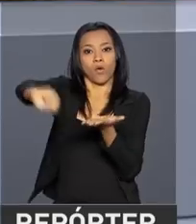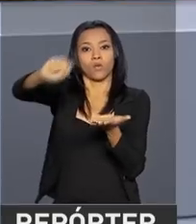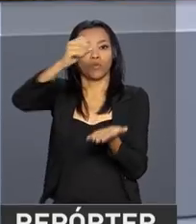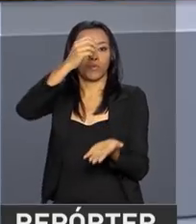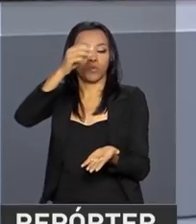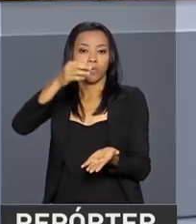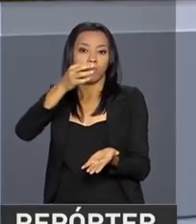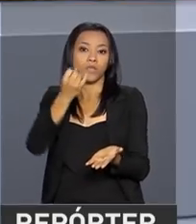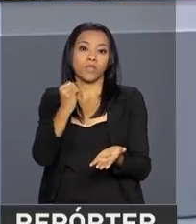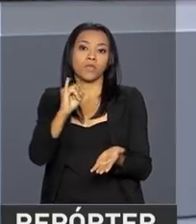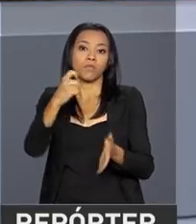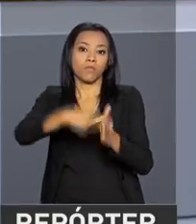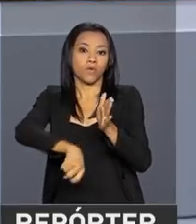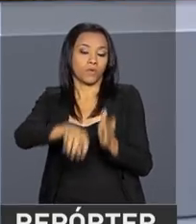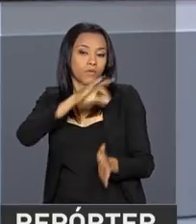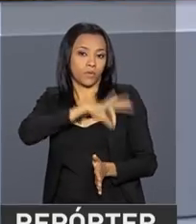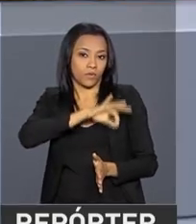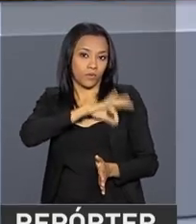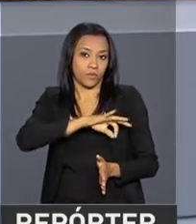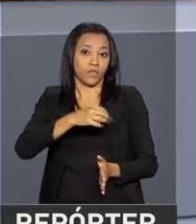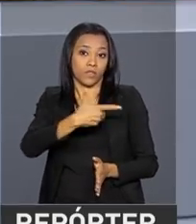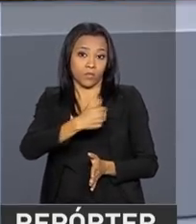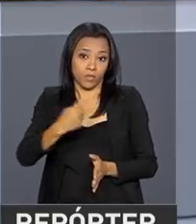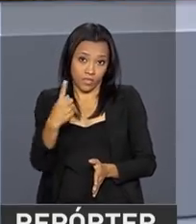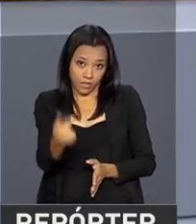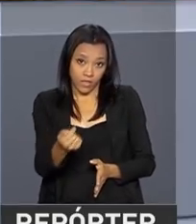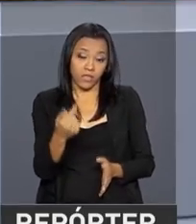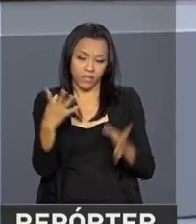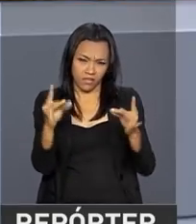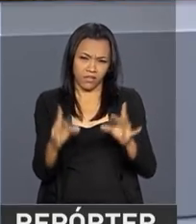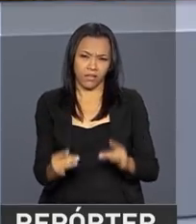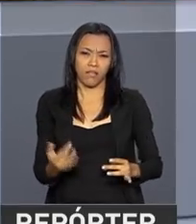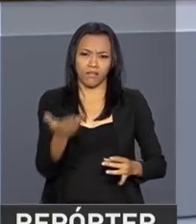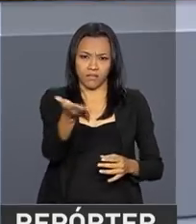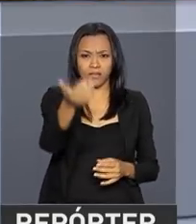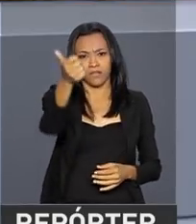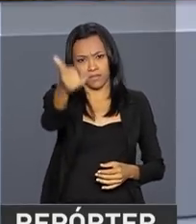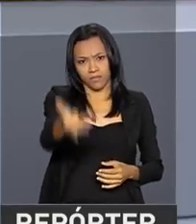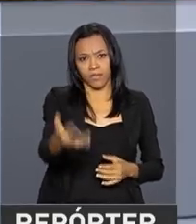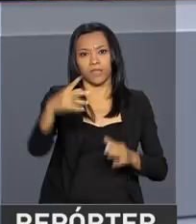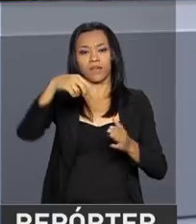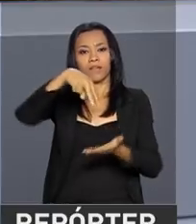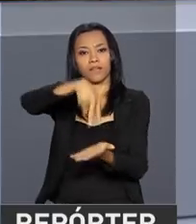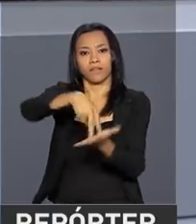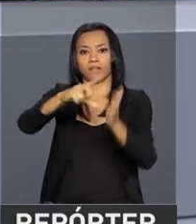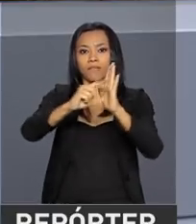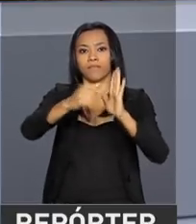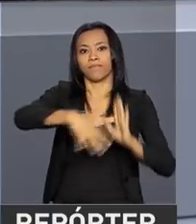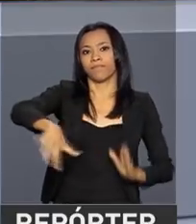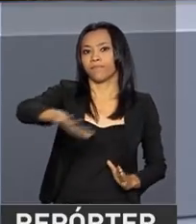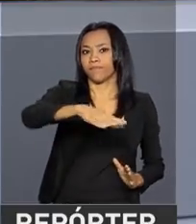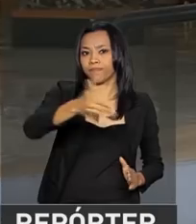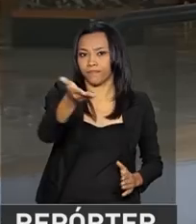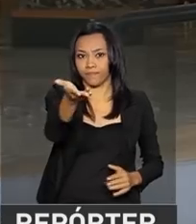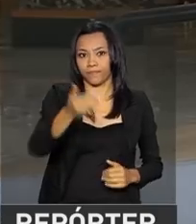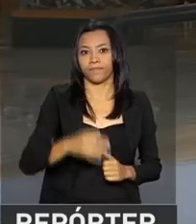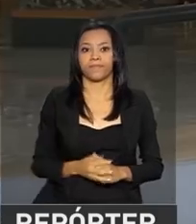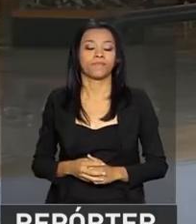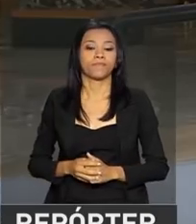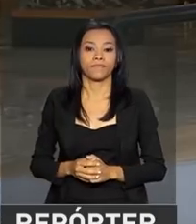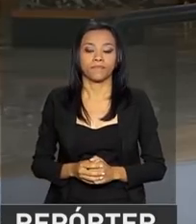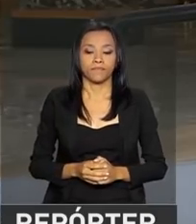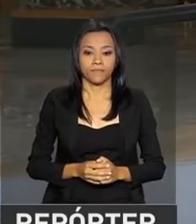2007 vamos saber os detalhes com a repórter maria que no pico está ao vivo no palácio do planalto mara